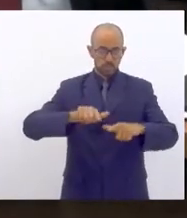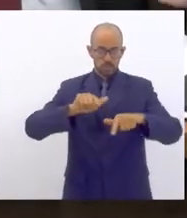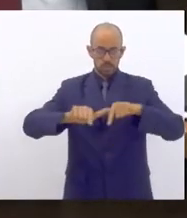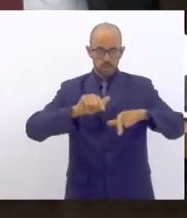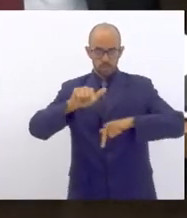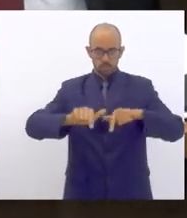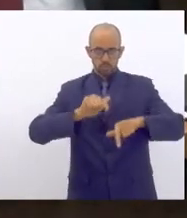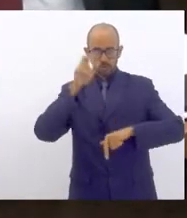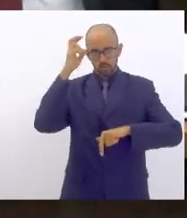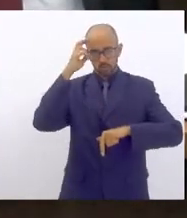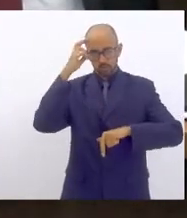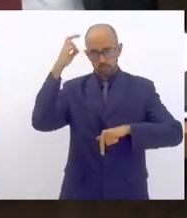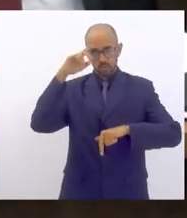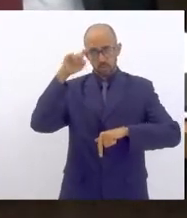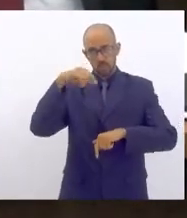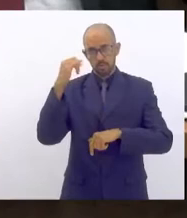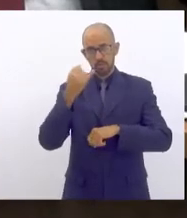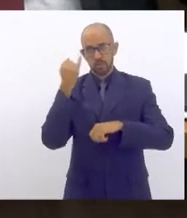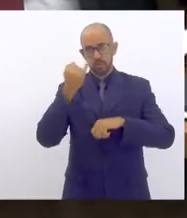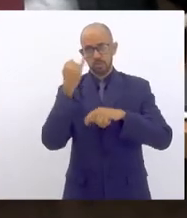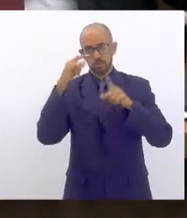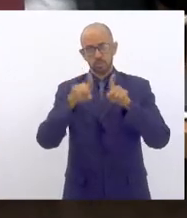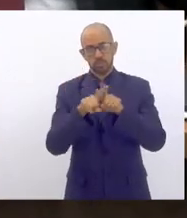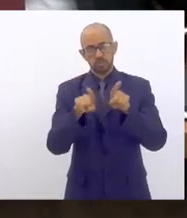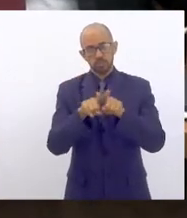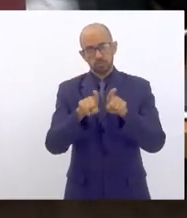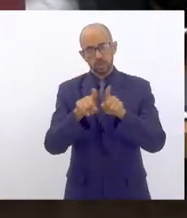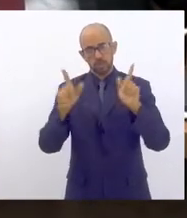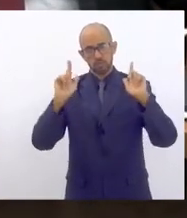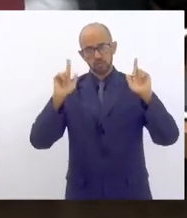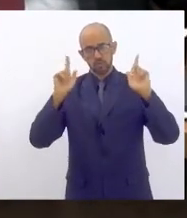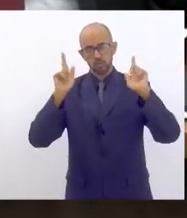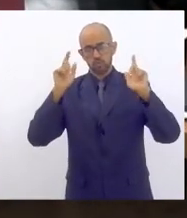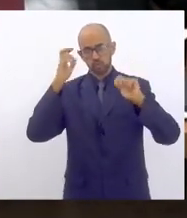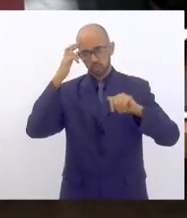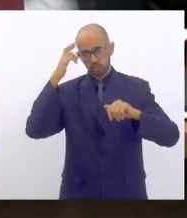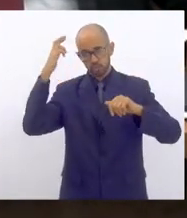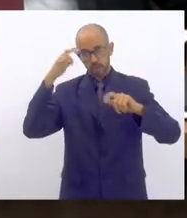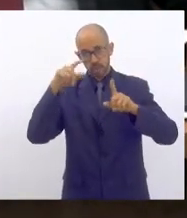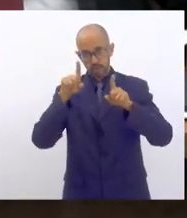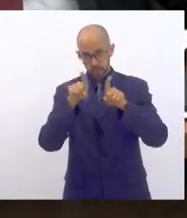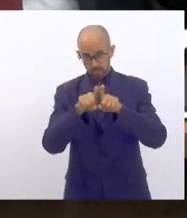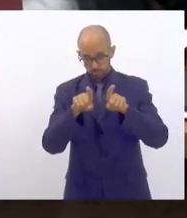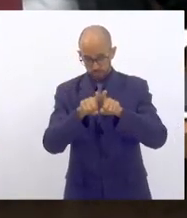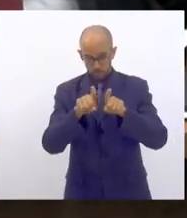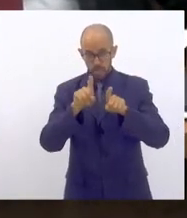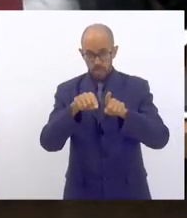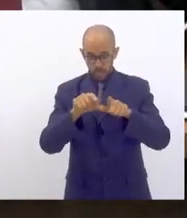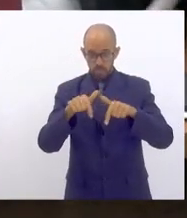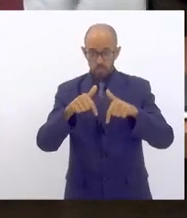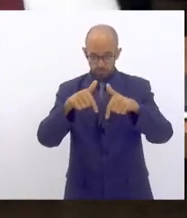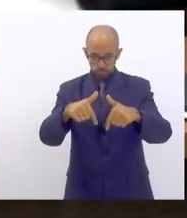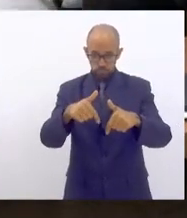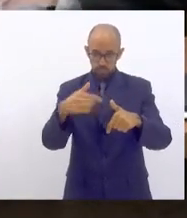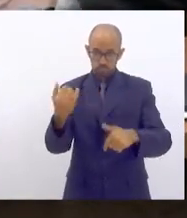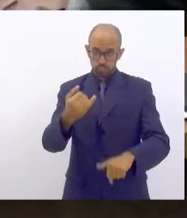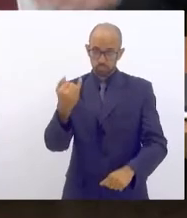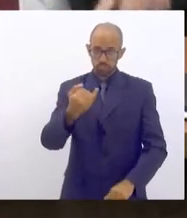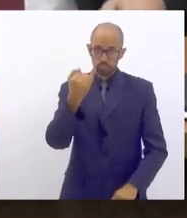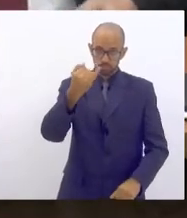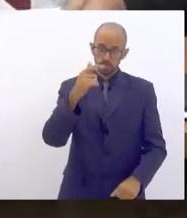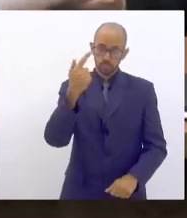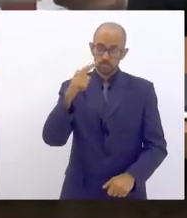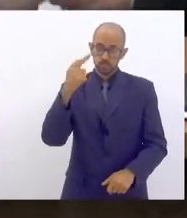um trabalho fundamental, e os animadores culturais são agentes fundamentais na garantia